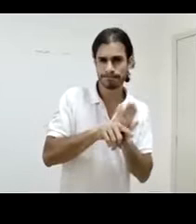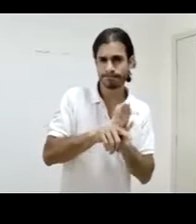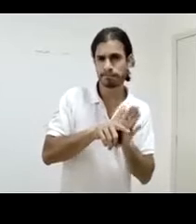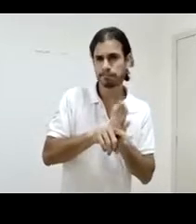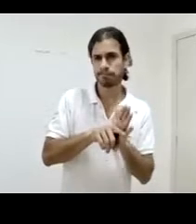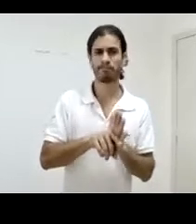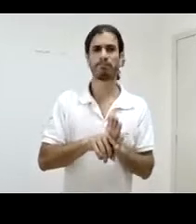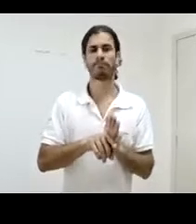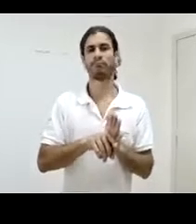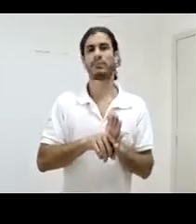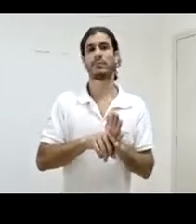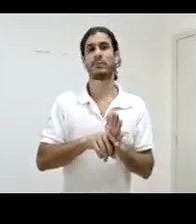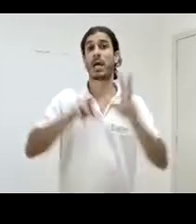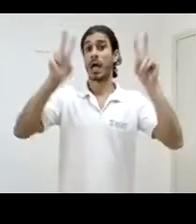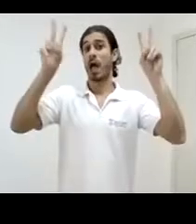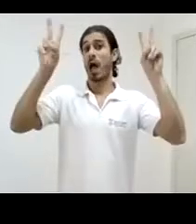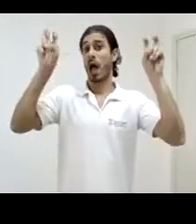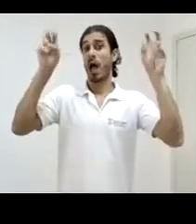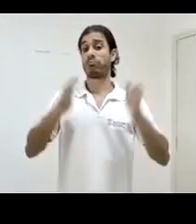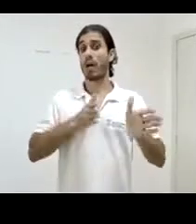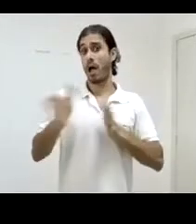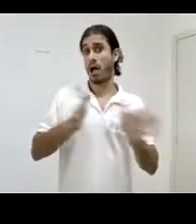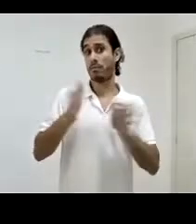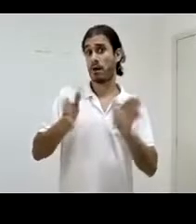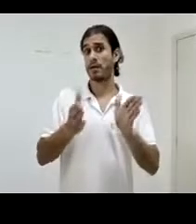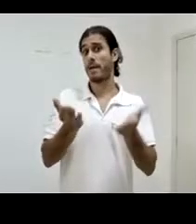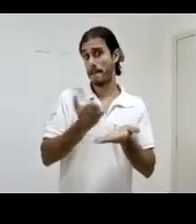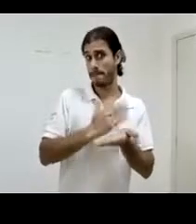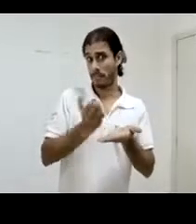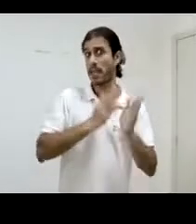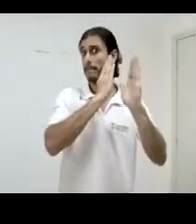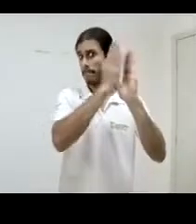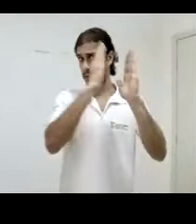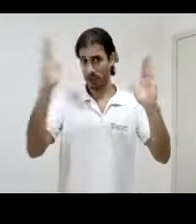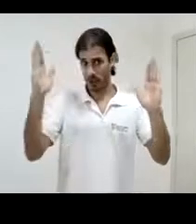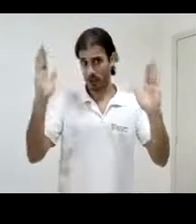de acessibilidade em bibliotecas, e a gente pôde concluir que